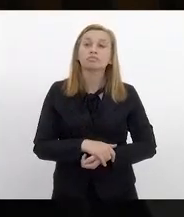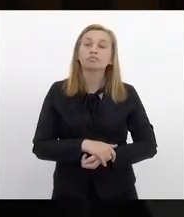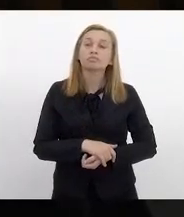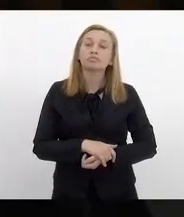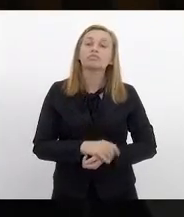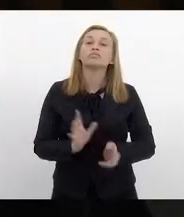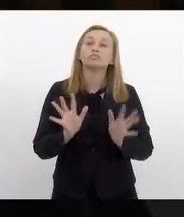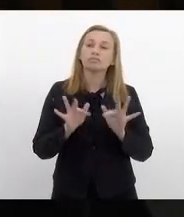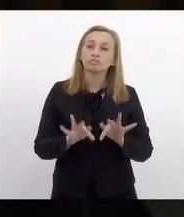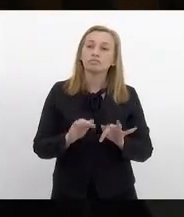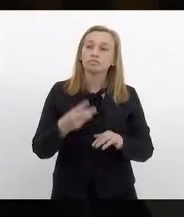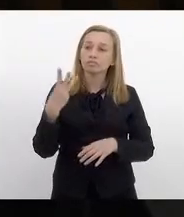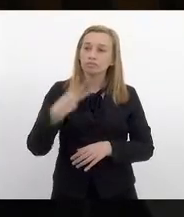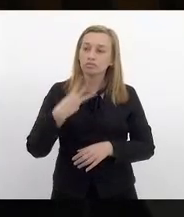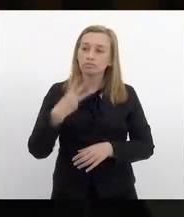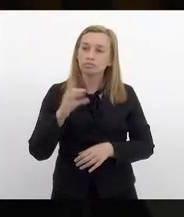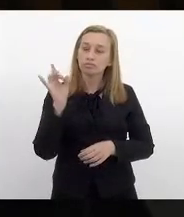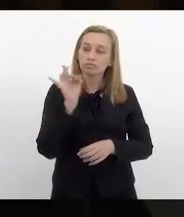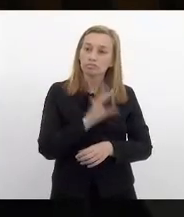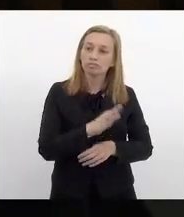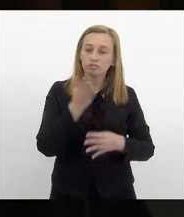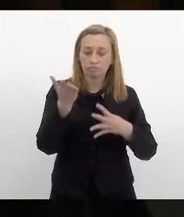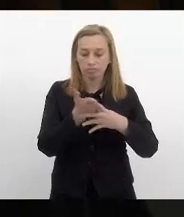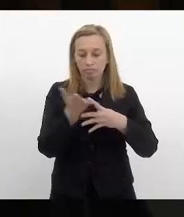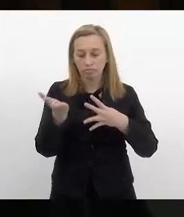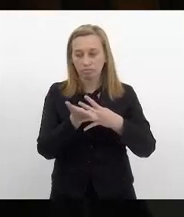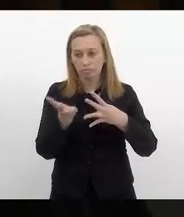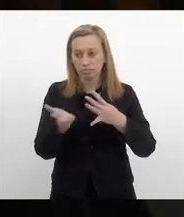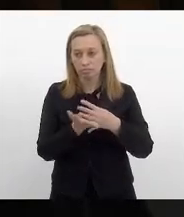E, finalmente, a terceira e última parcela,